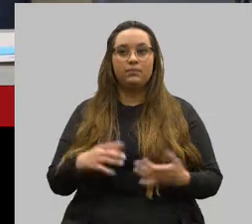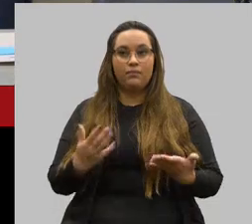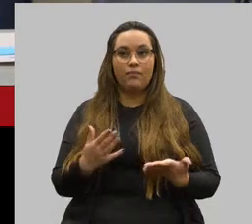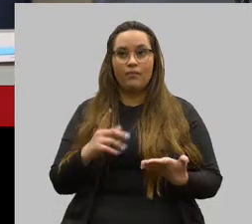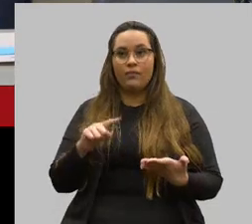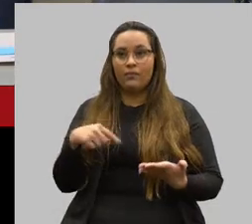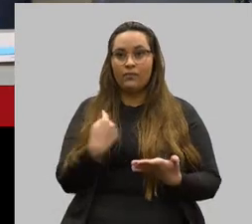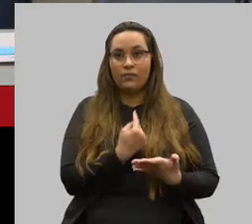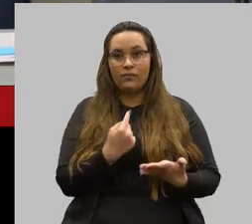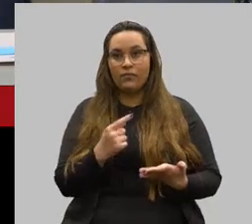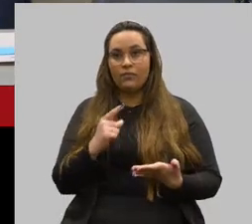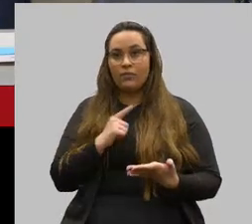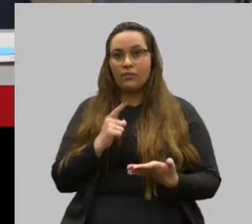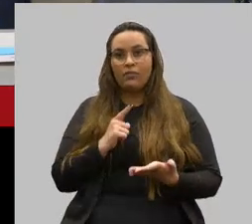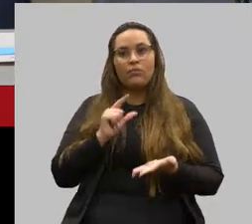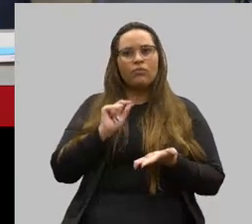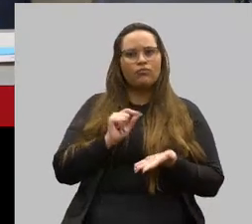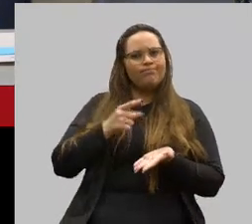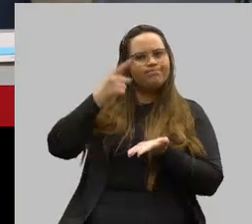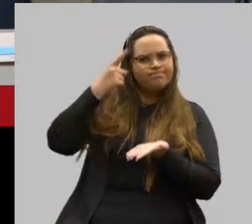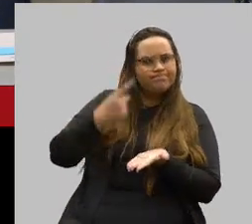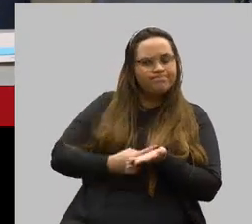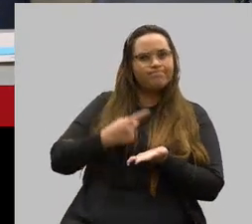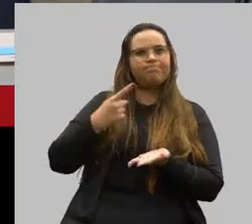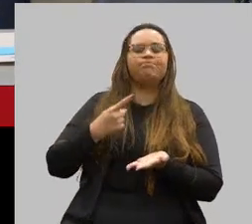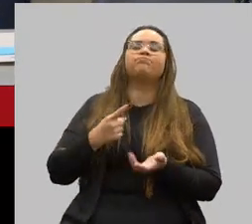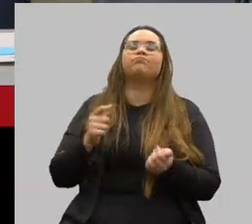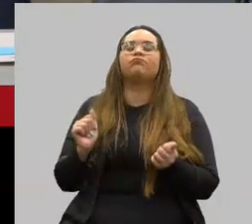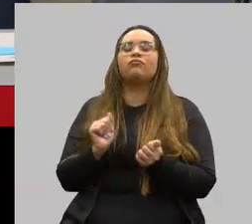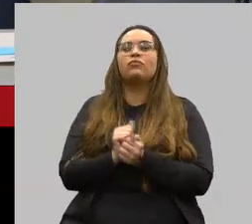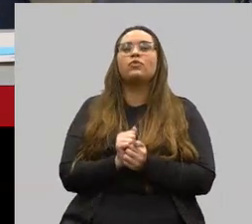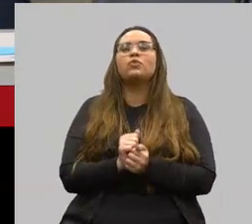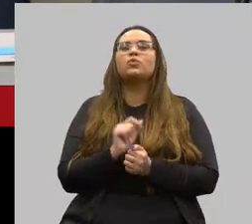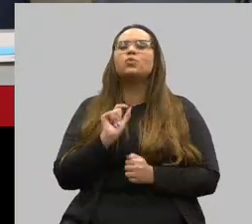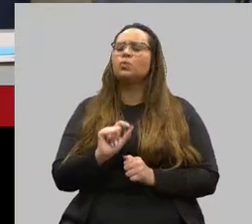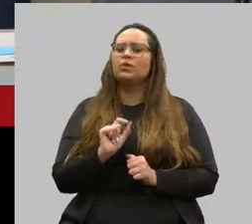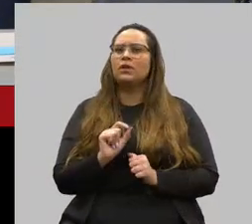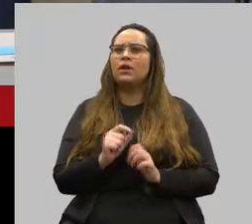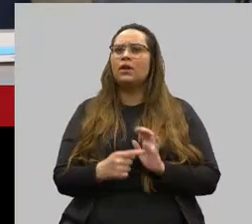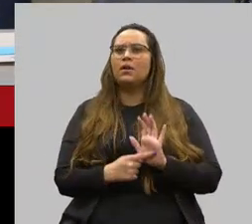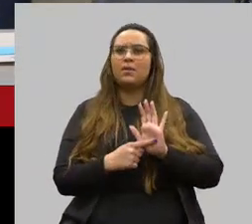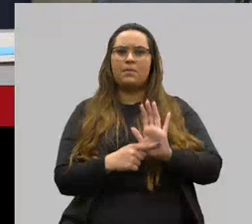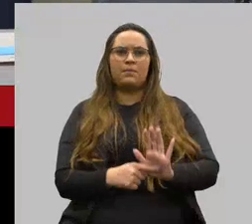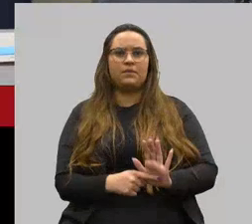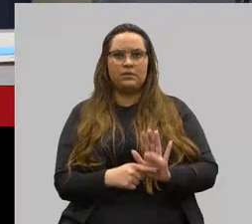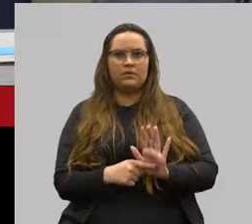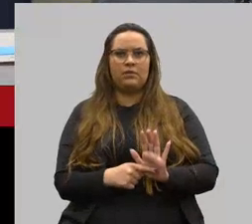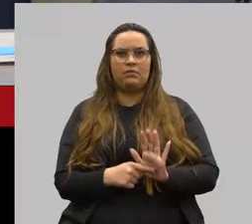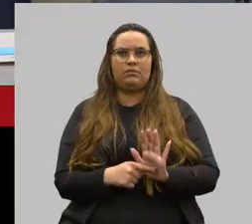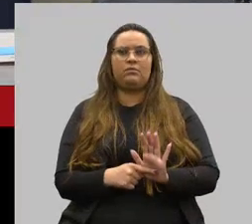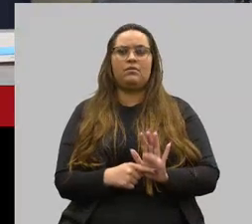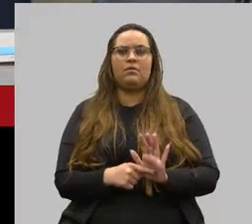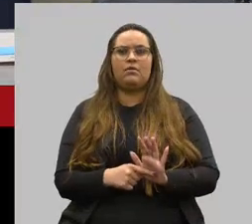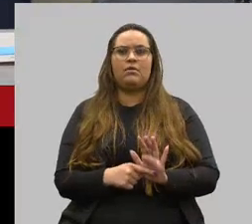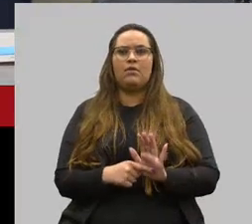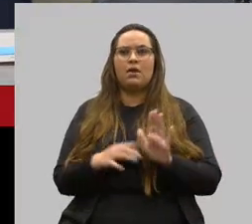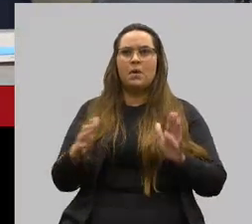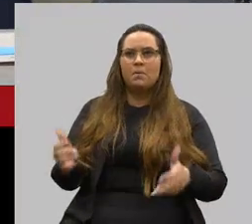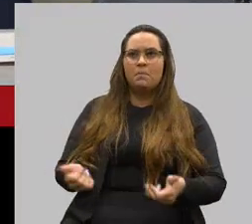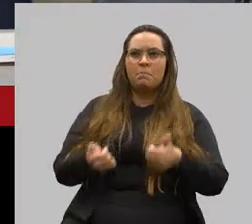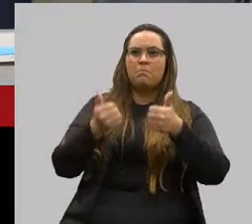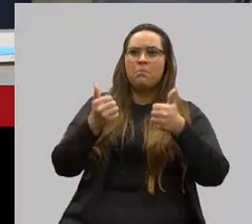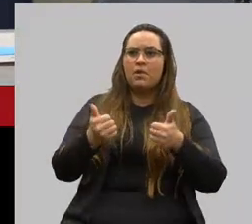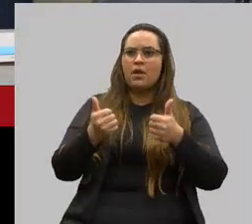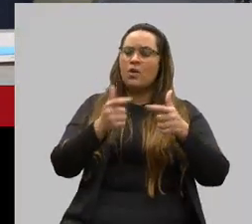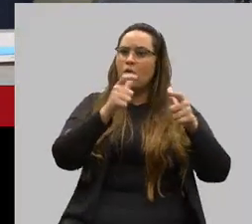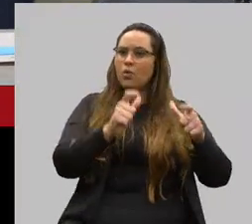eh sempre um compromisso da gestão da polícia civil no sentido de termos eh a melhor infraestrutura